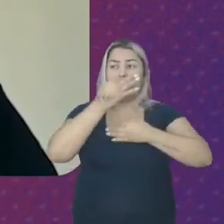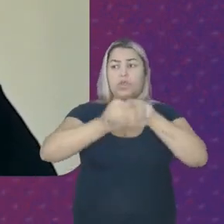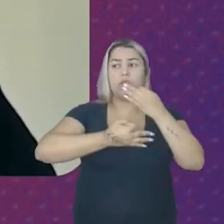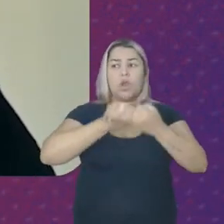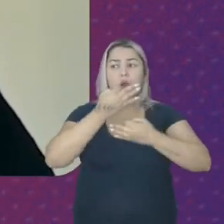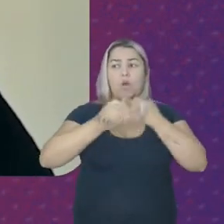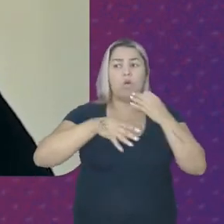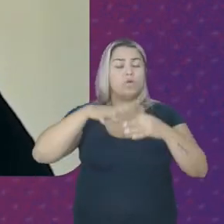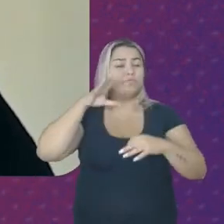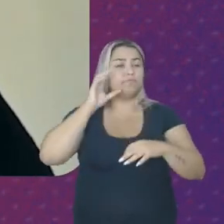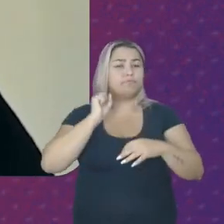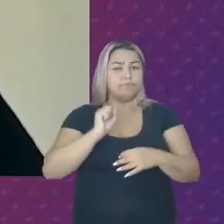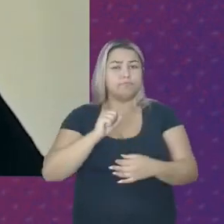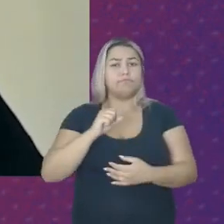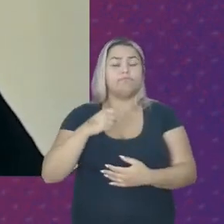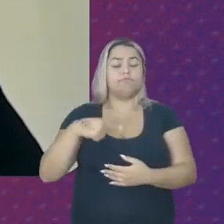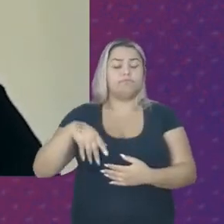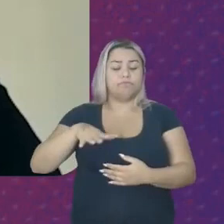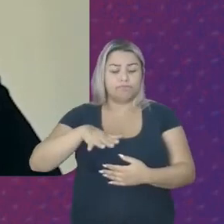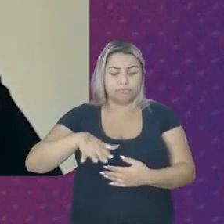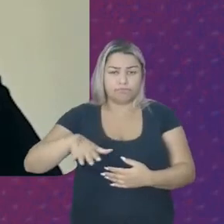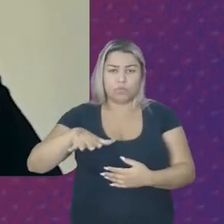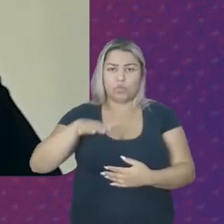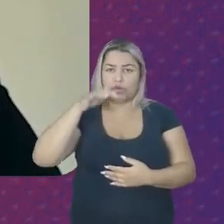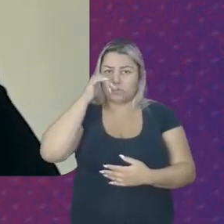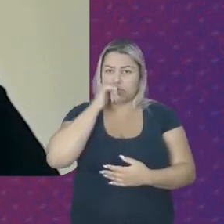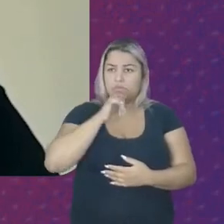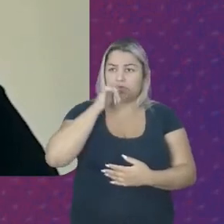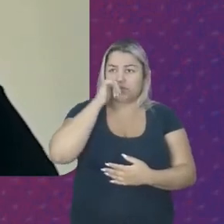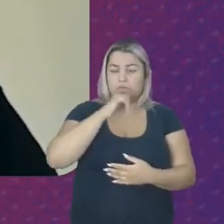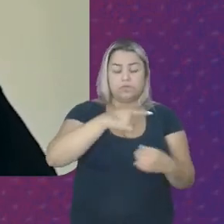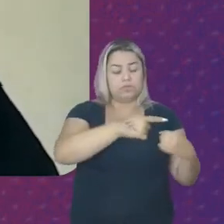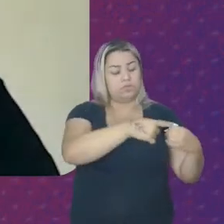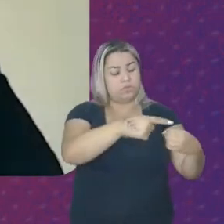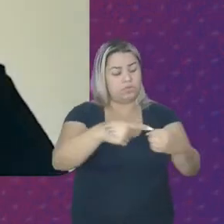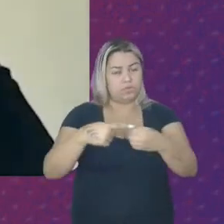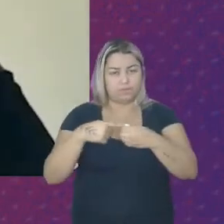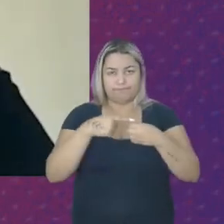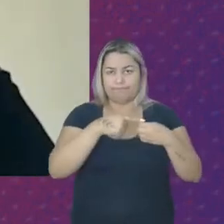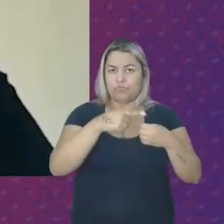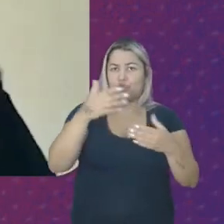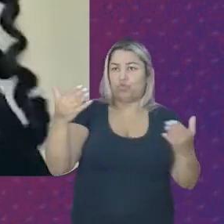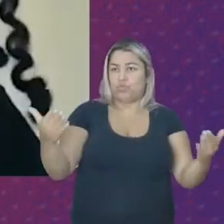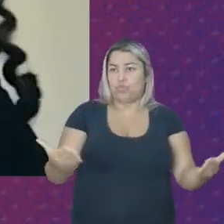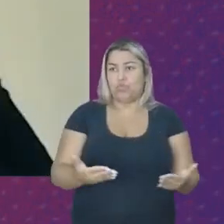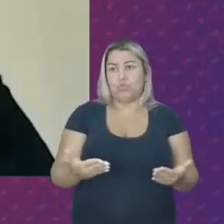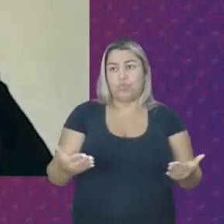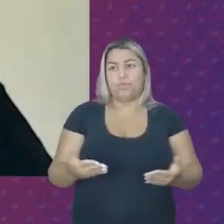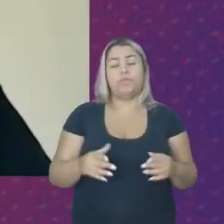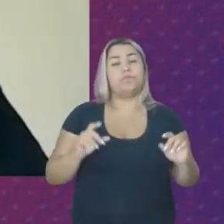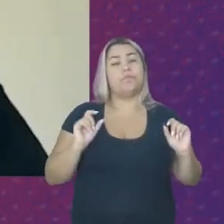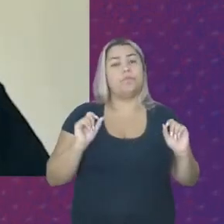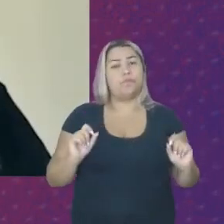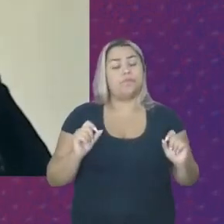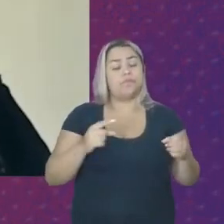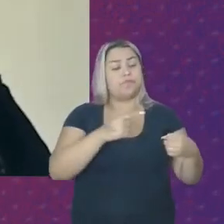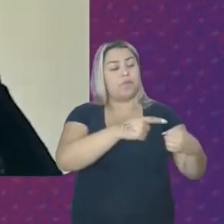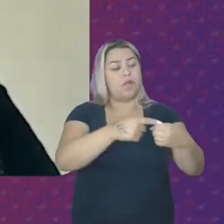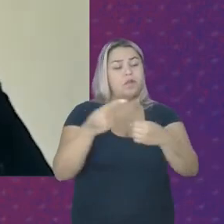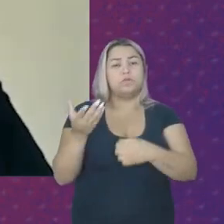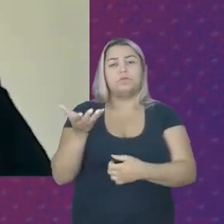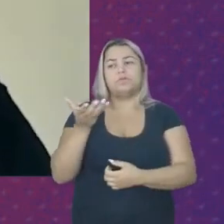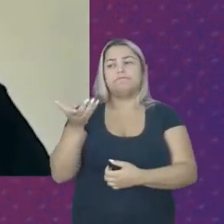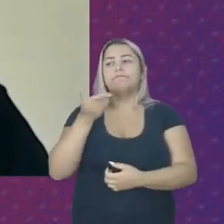ouvir a opinião das nossas companheiras e outras mulheres das nossas cidades a partir de hoje, sobre qual é a cidade que elas querem